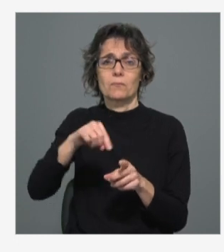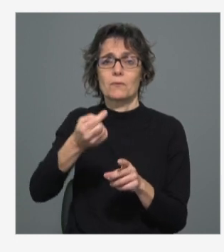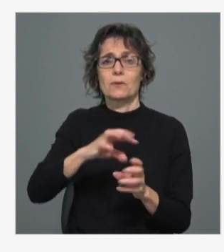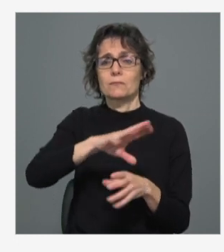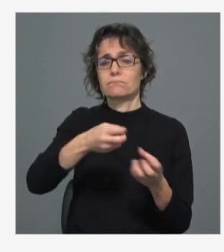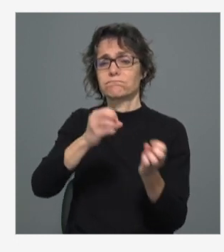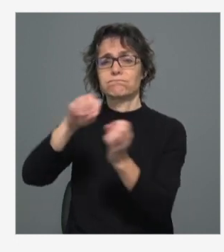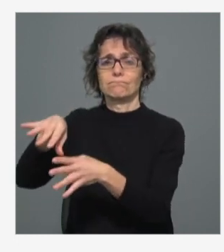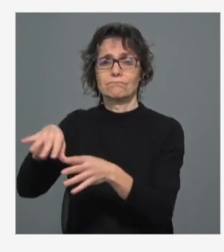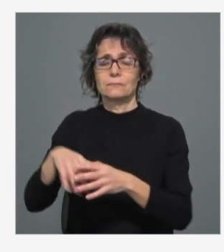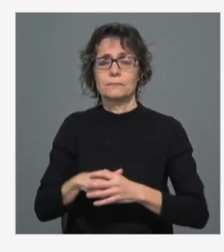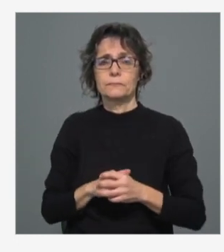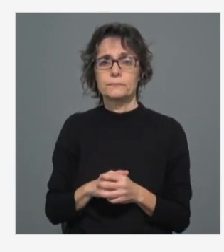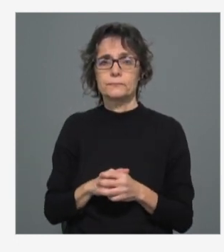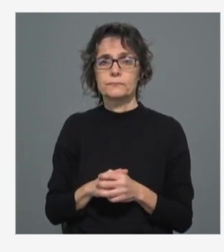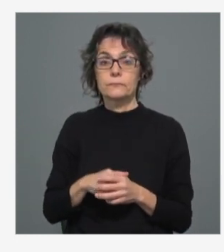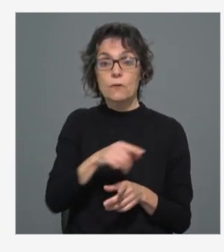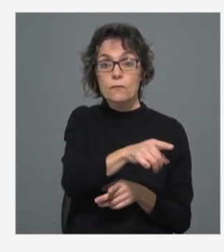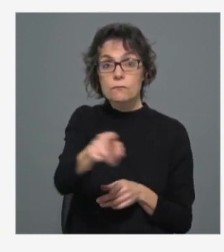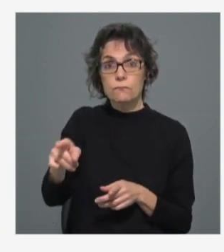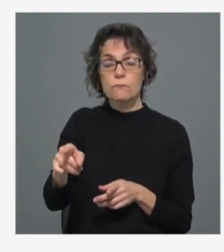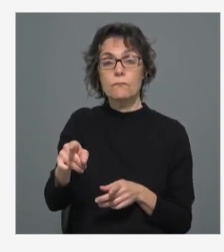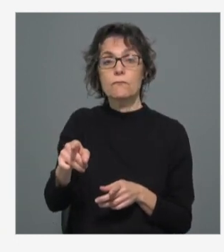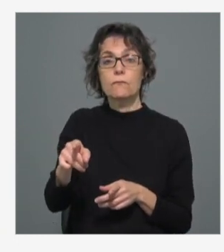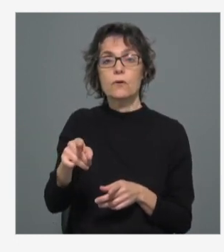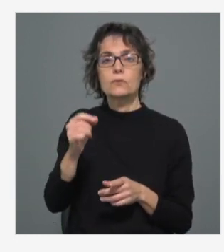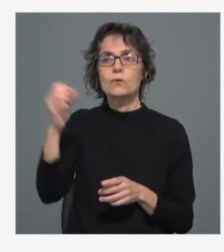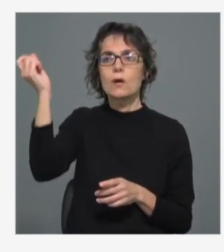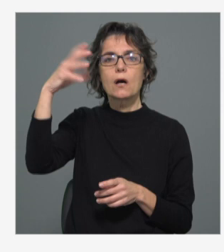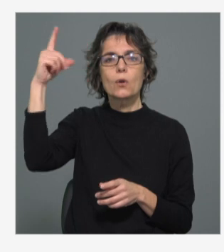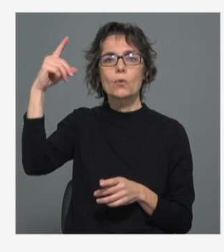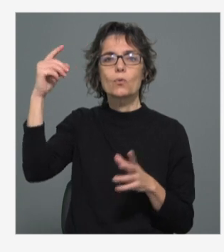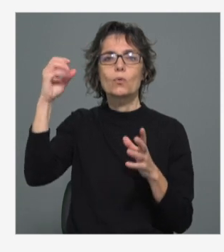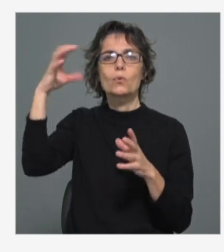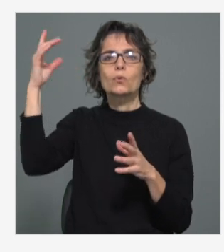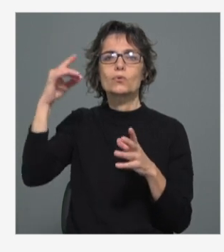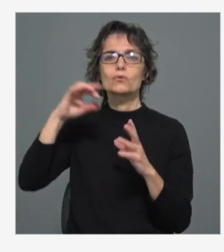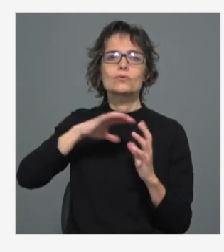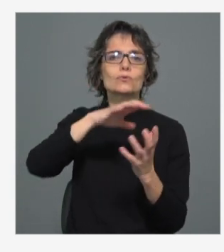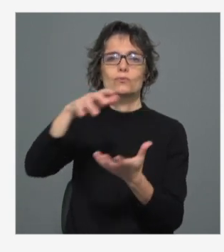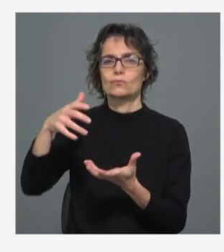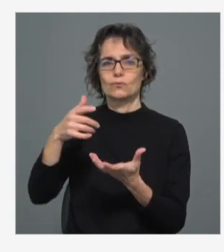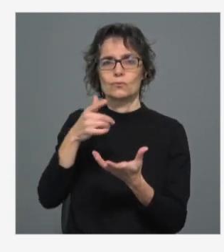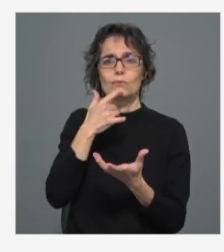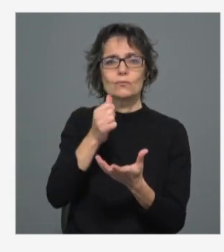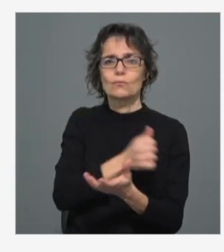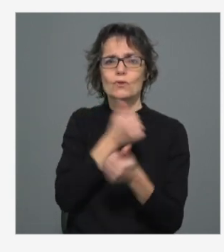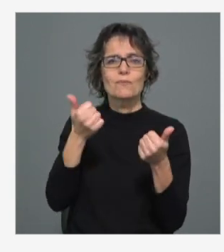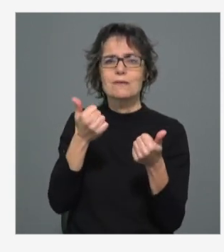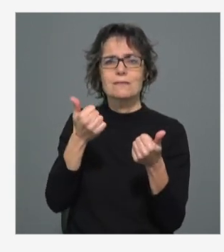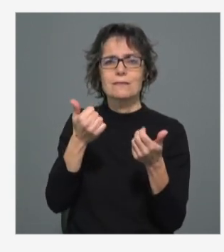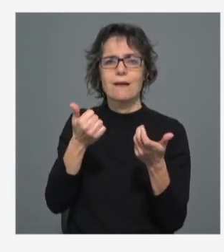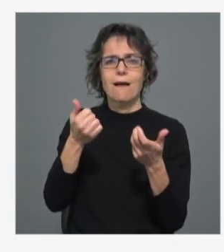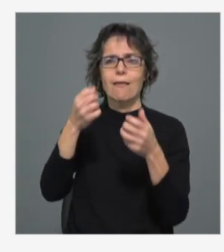pisado pelos homens. Vós sois a luz do mundo. Não se pode esconder uma cidade situada sobre